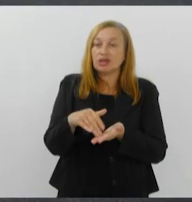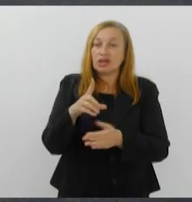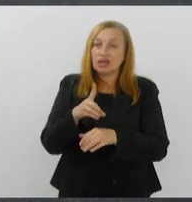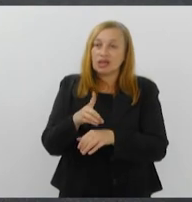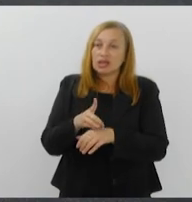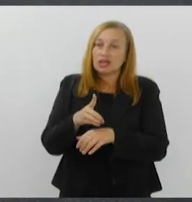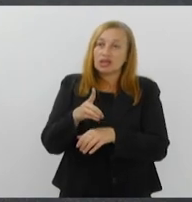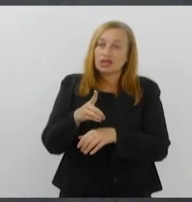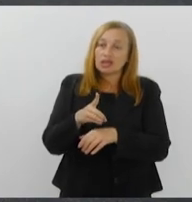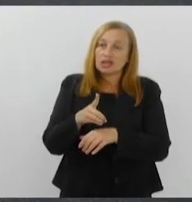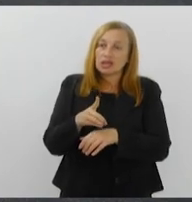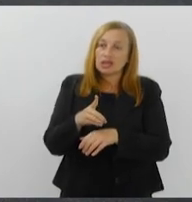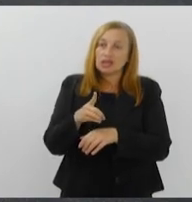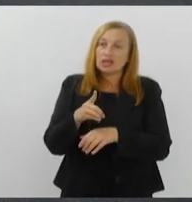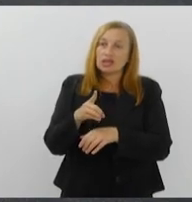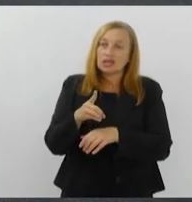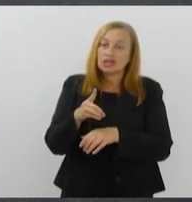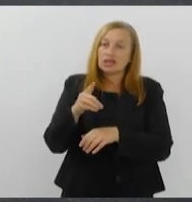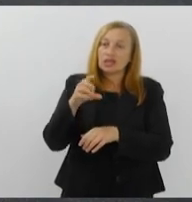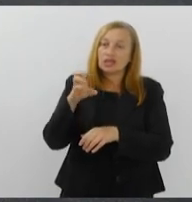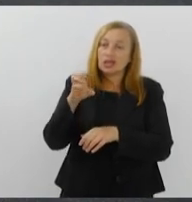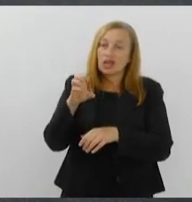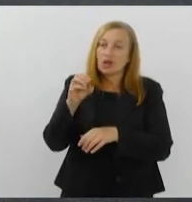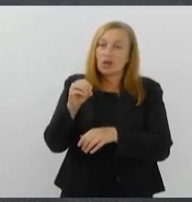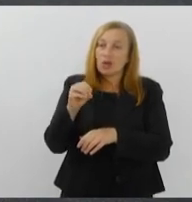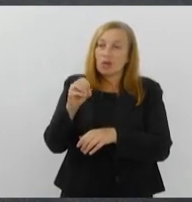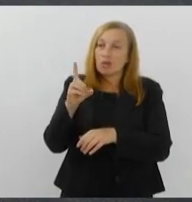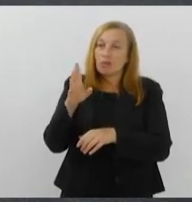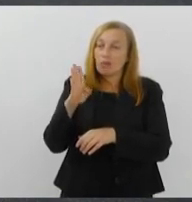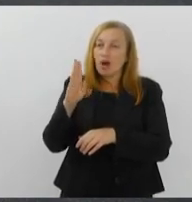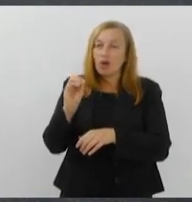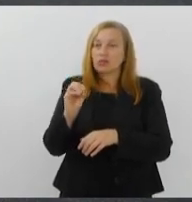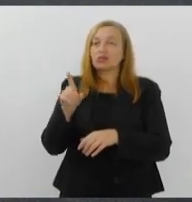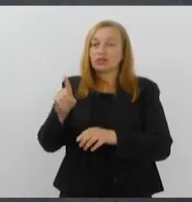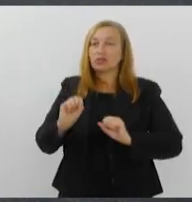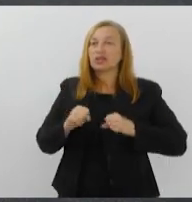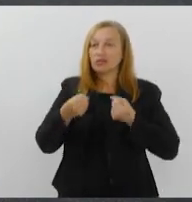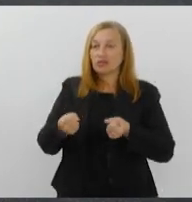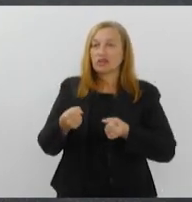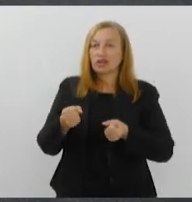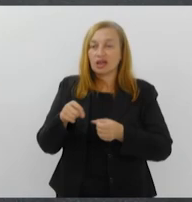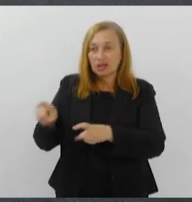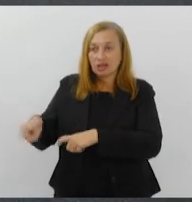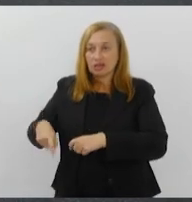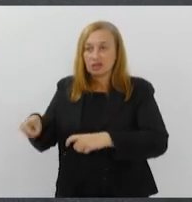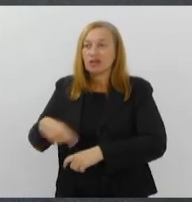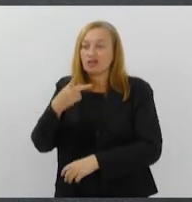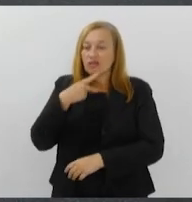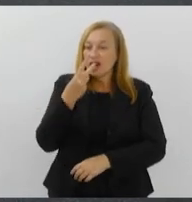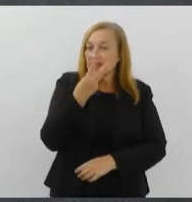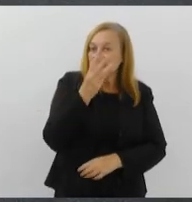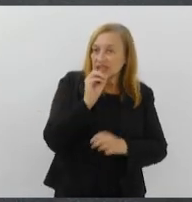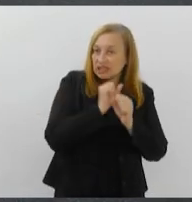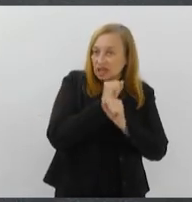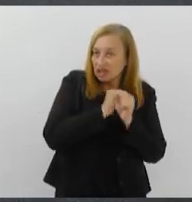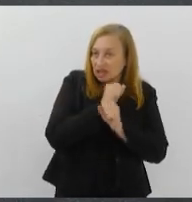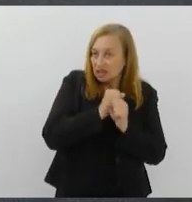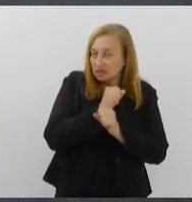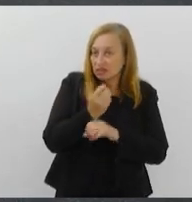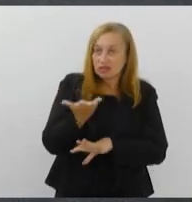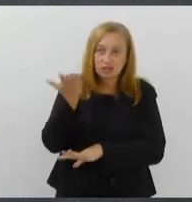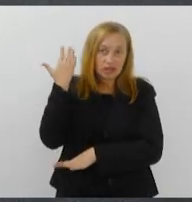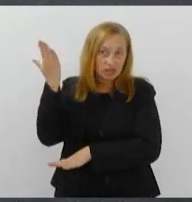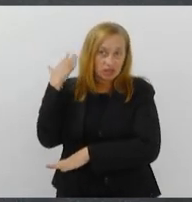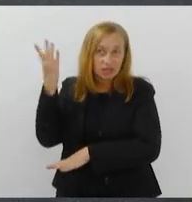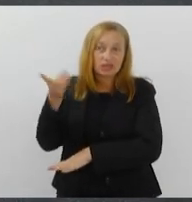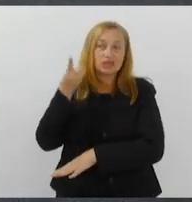que também é um defensor da agricultura. E dizer o seguinte, Há 30 anos atrás, deputada Tia Ju, Vossa